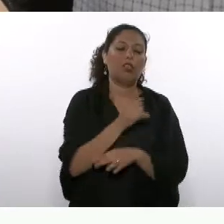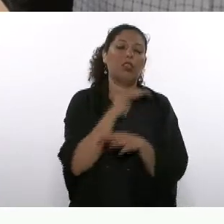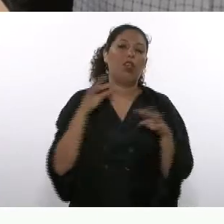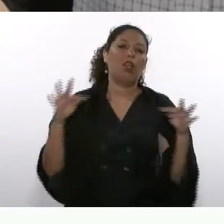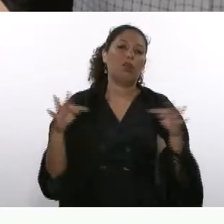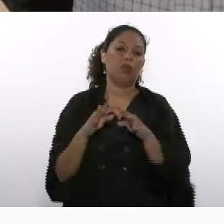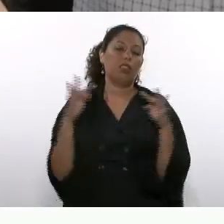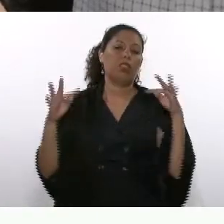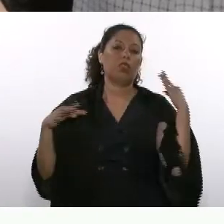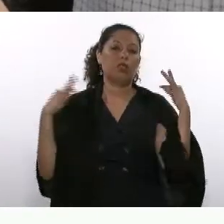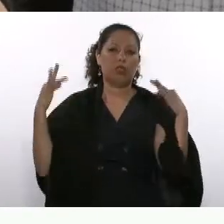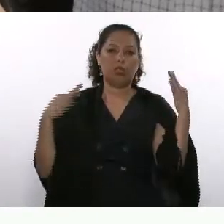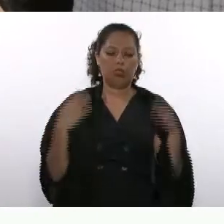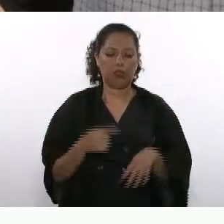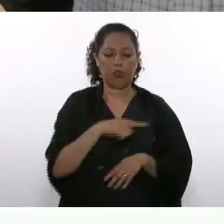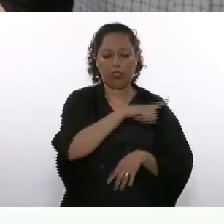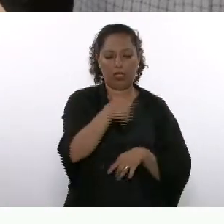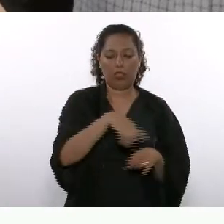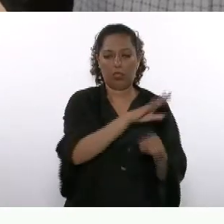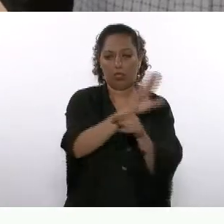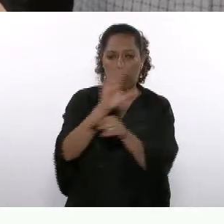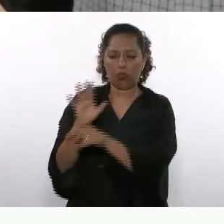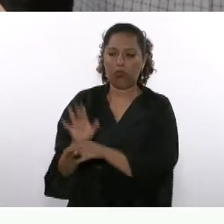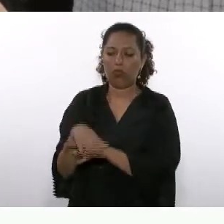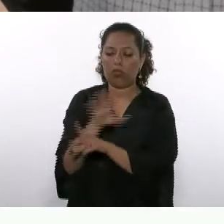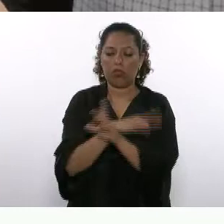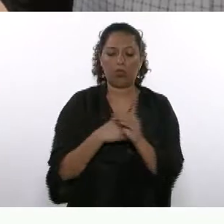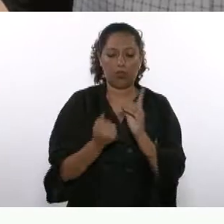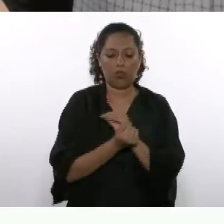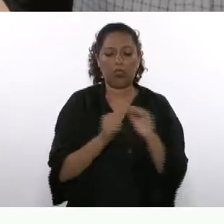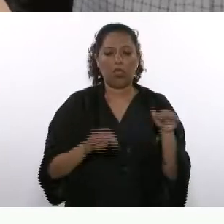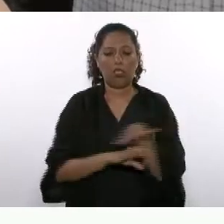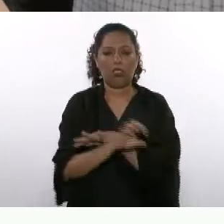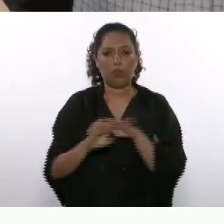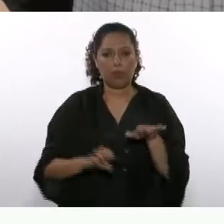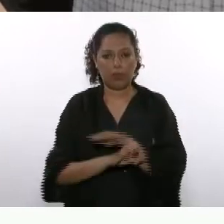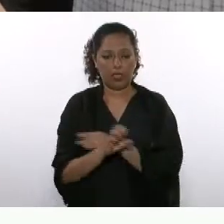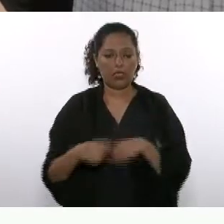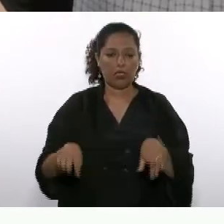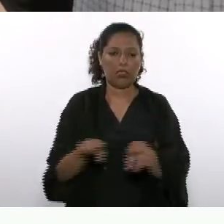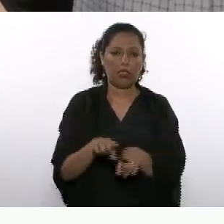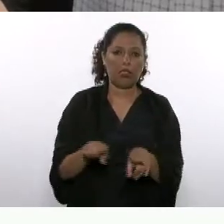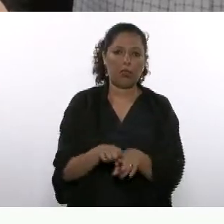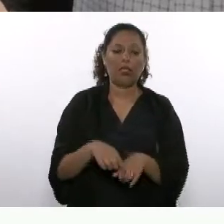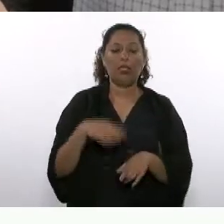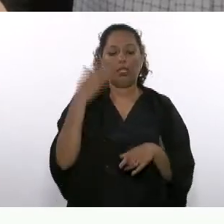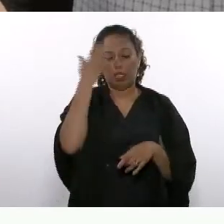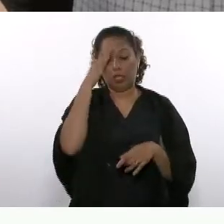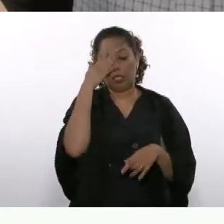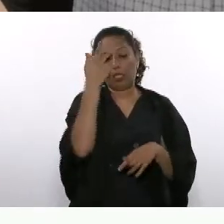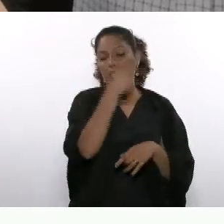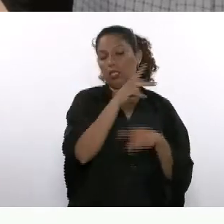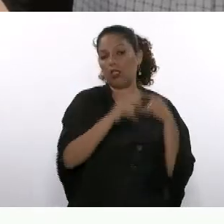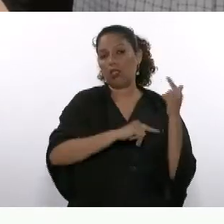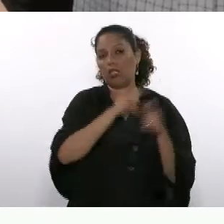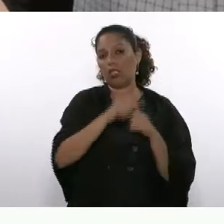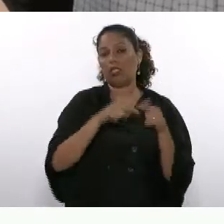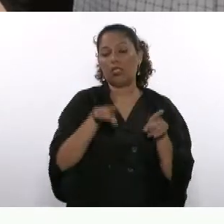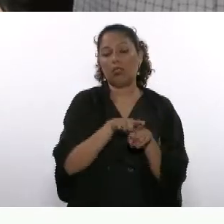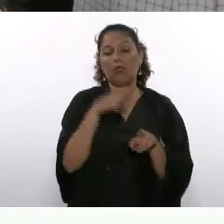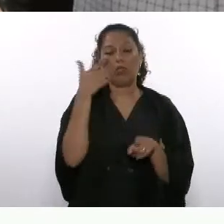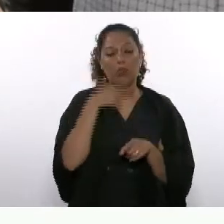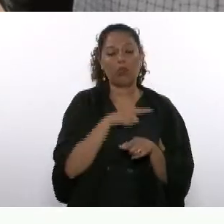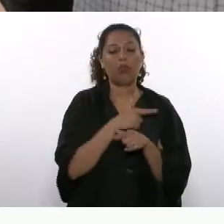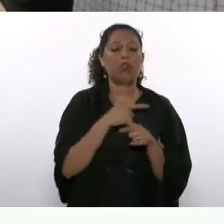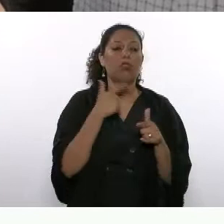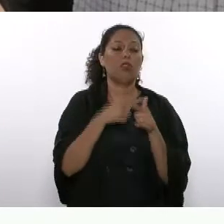que faz com que eles atendam às demandas, os anseios da população, do empresariado, entendam o seu papel e consigam resolver